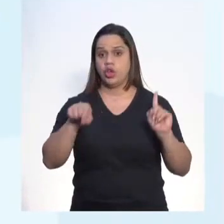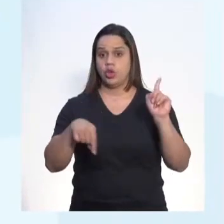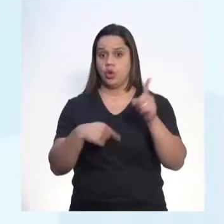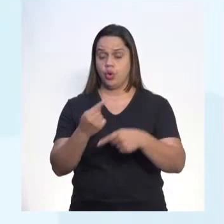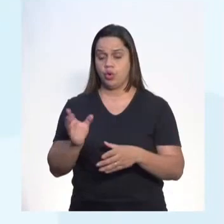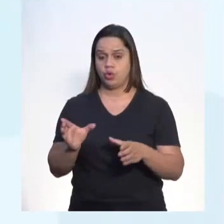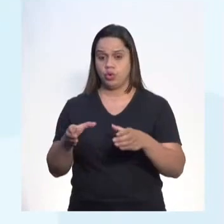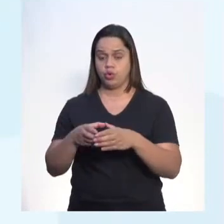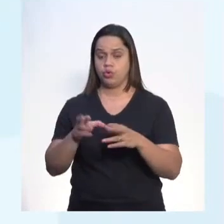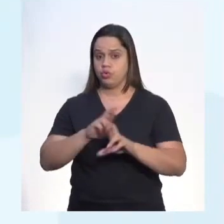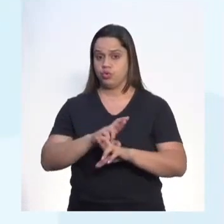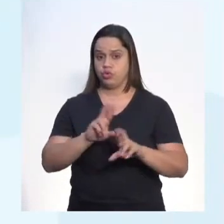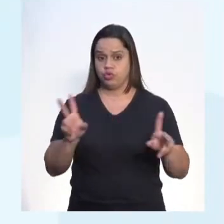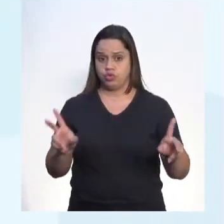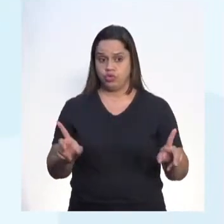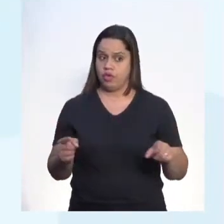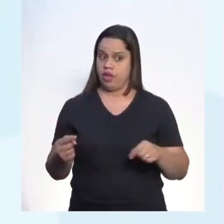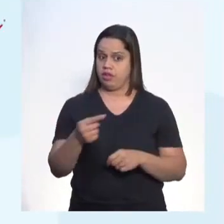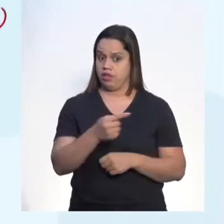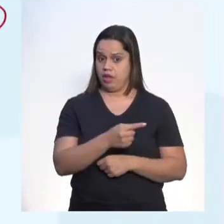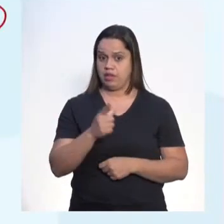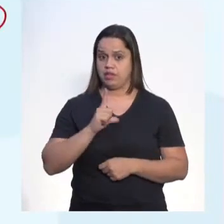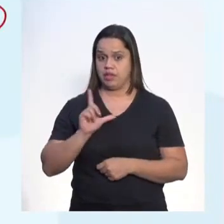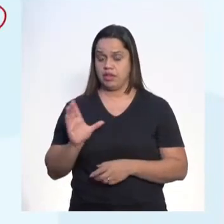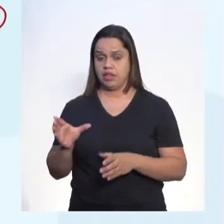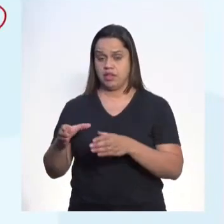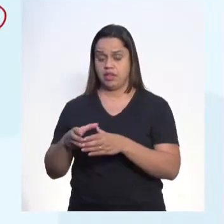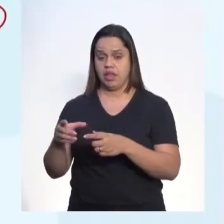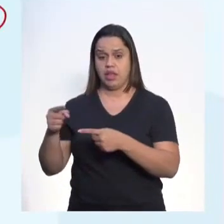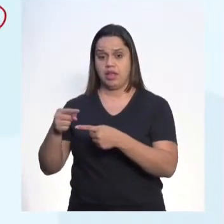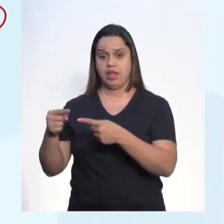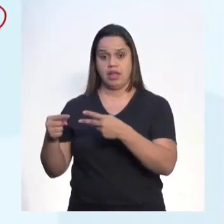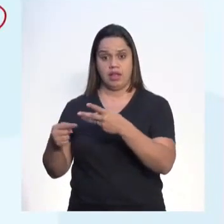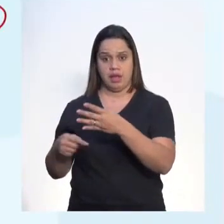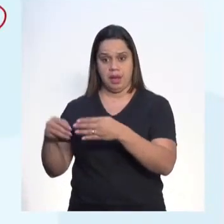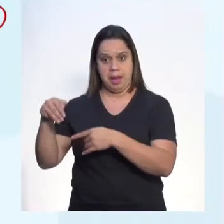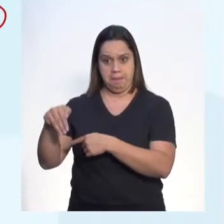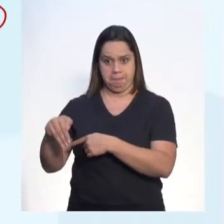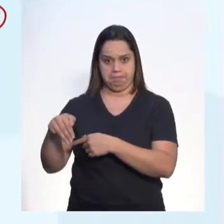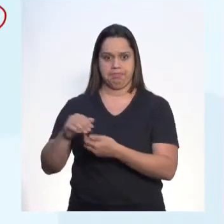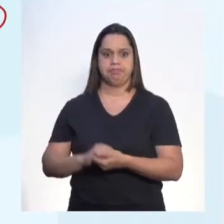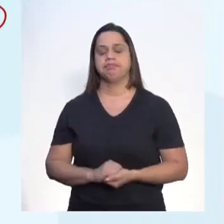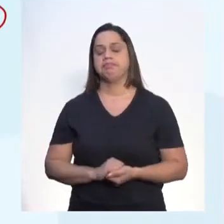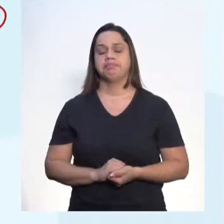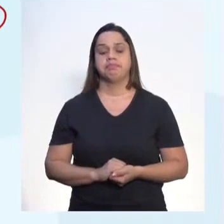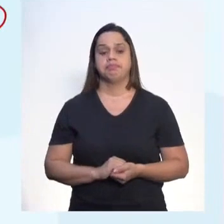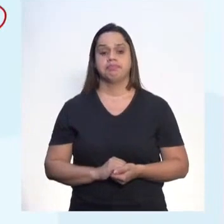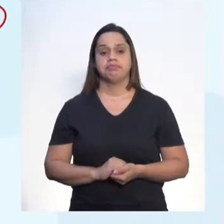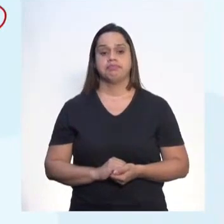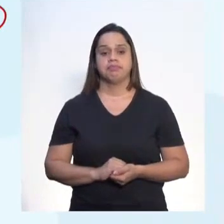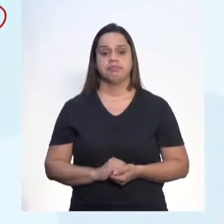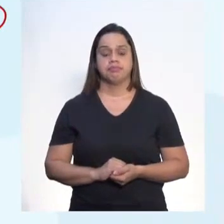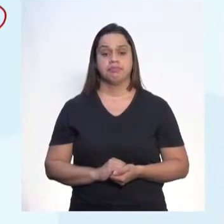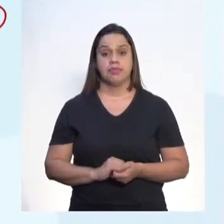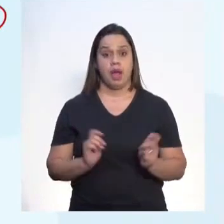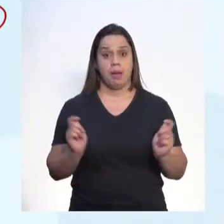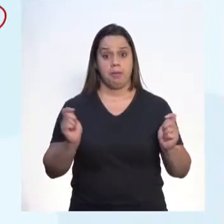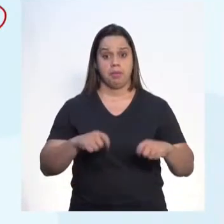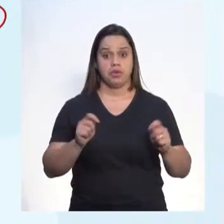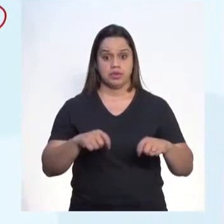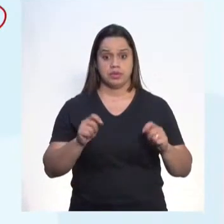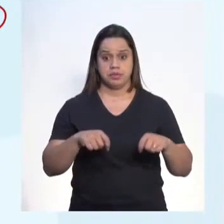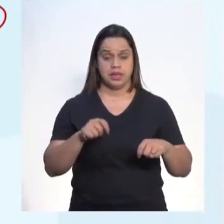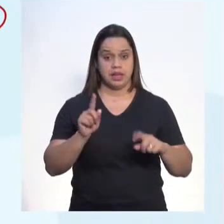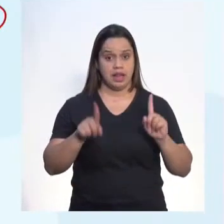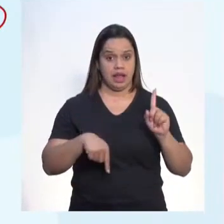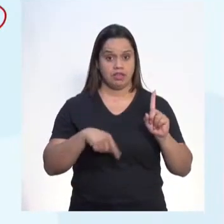conjunto diferente desse primeiro que tenha M elementos. O total de possibilidades vai